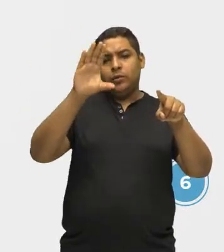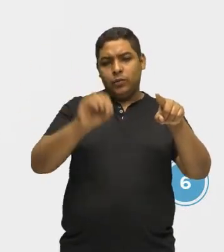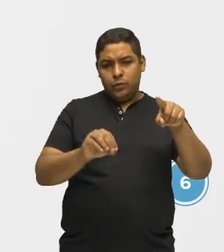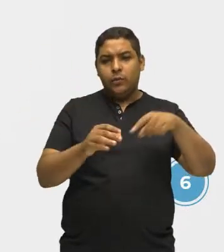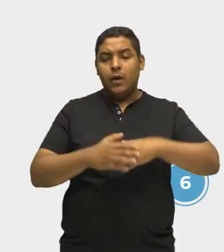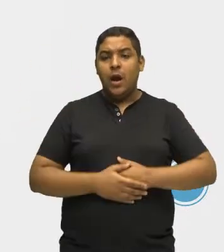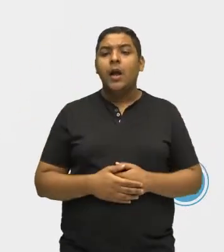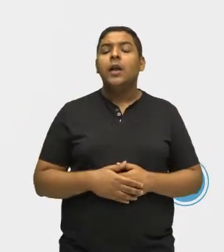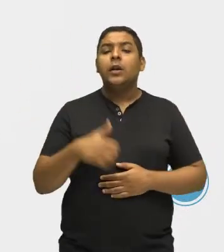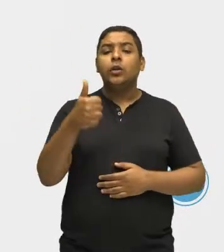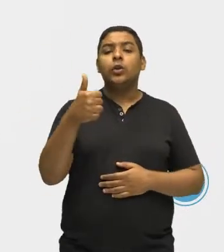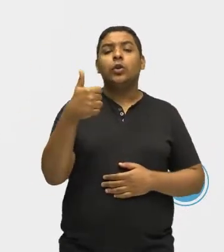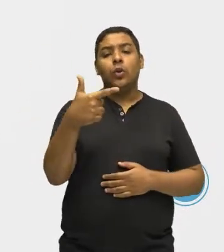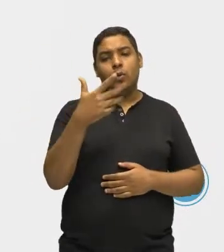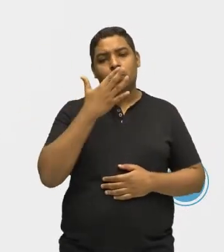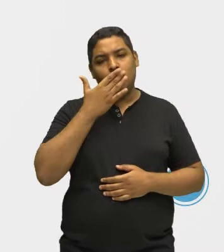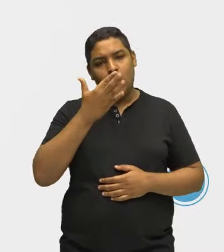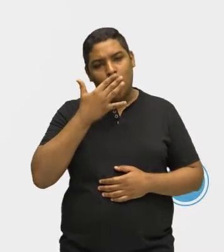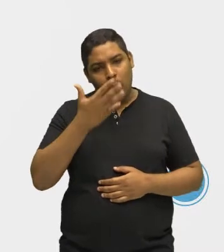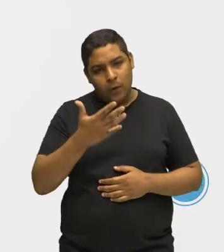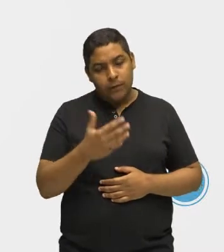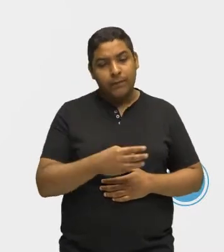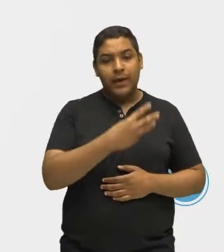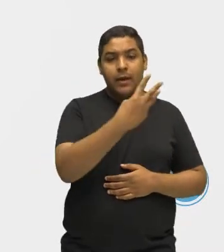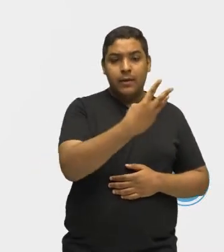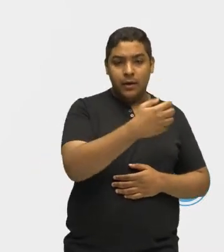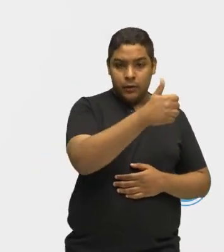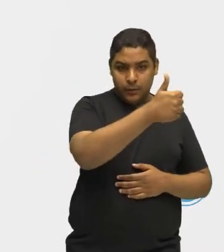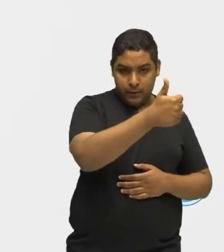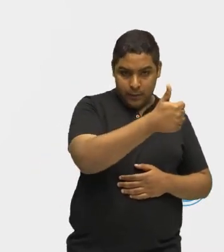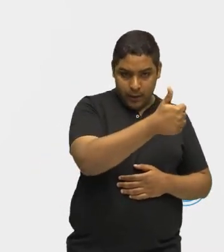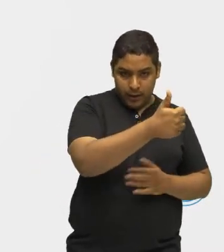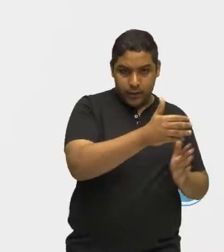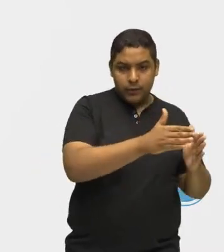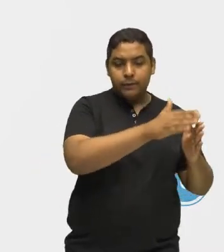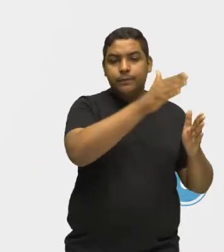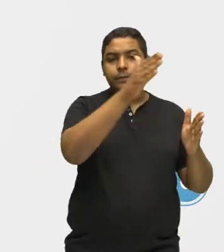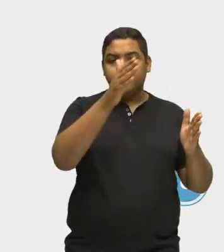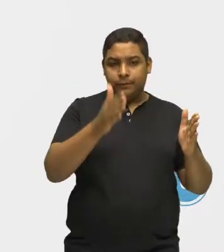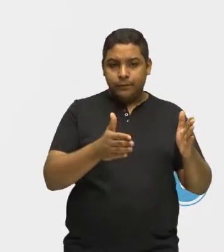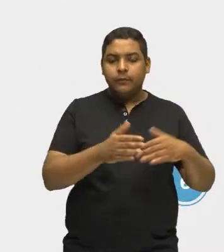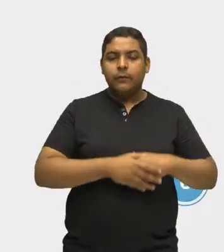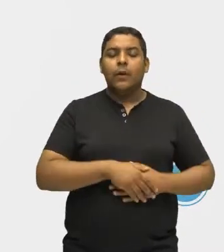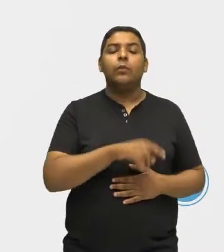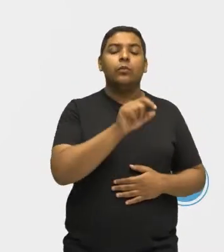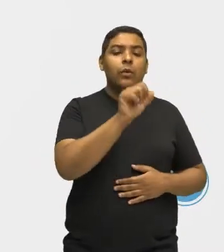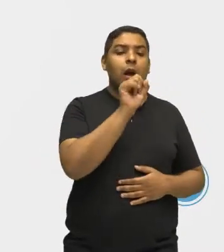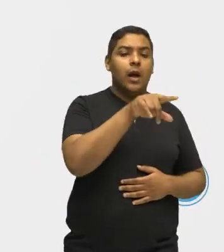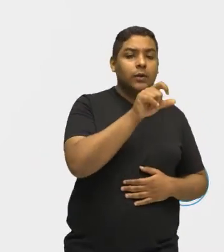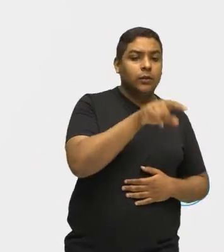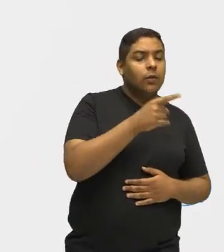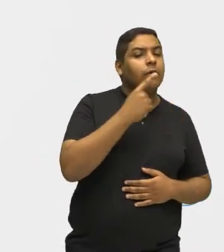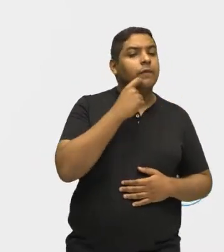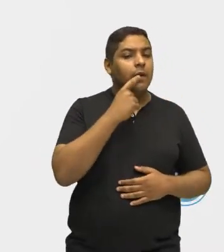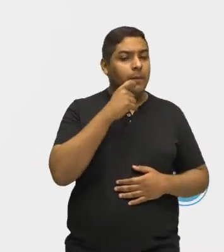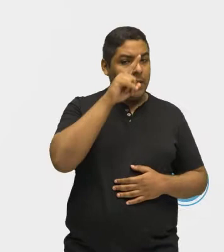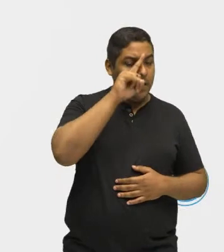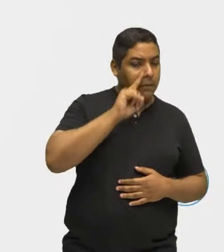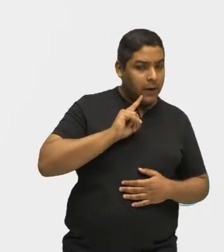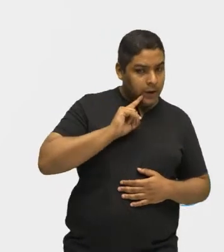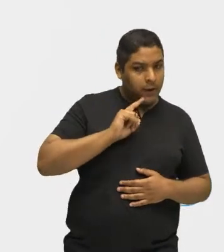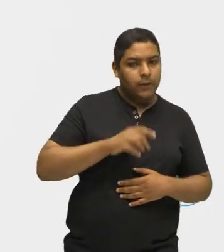por 12 cores, sendo as 3 primárias, como vocês viram, né, que é o azul, o vermelho, o